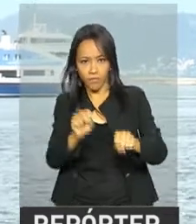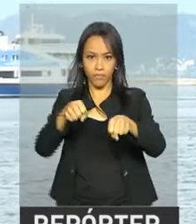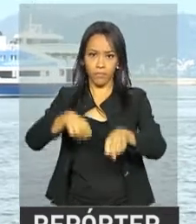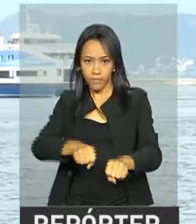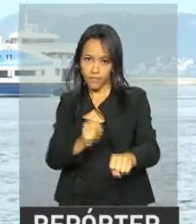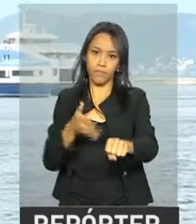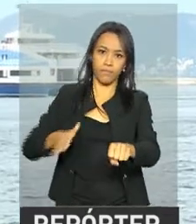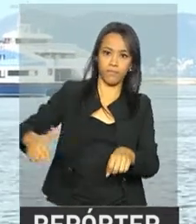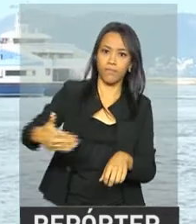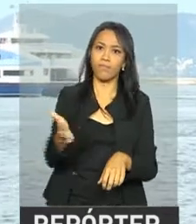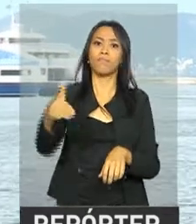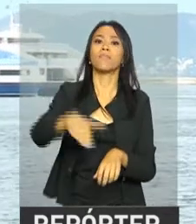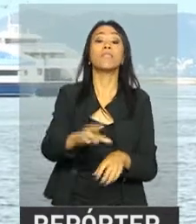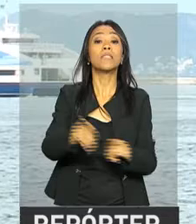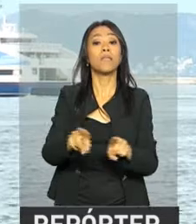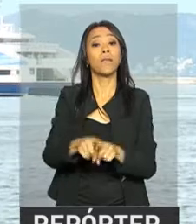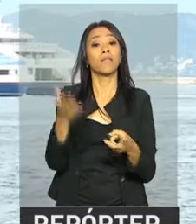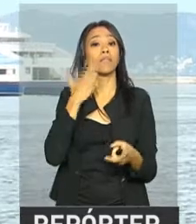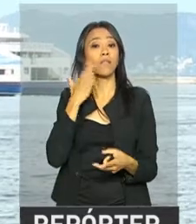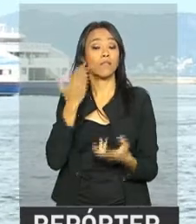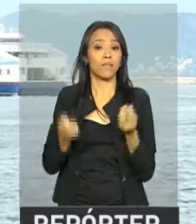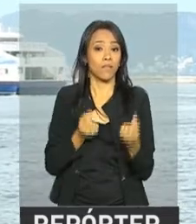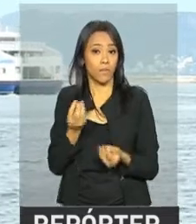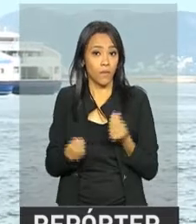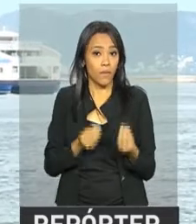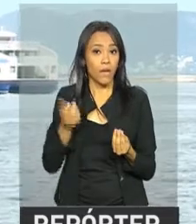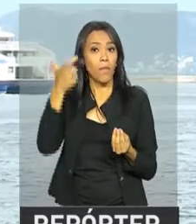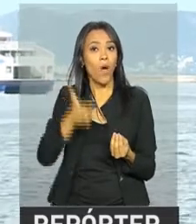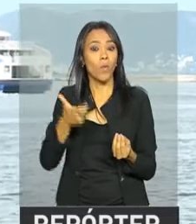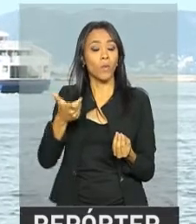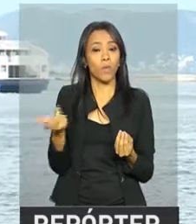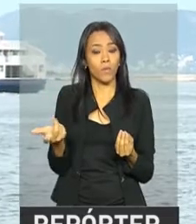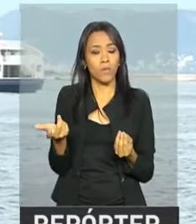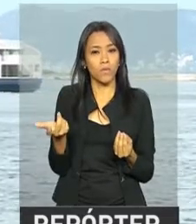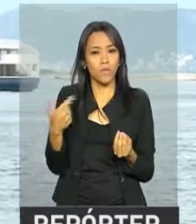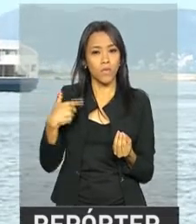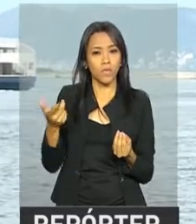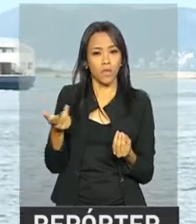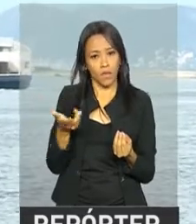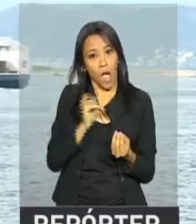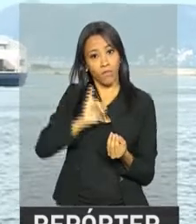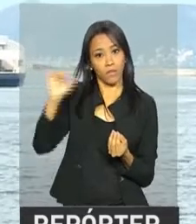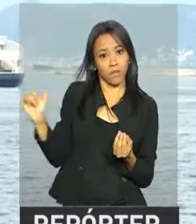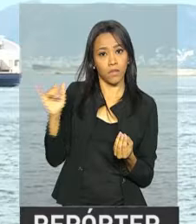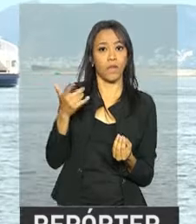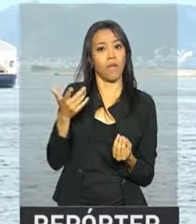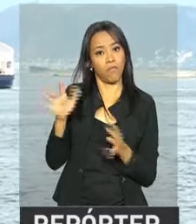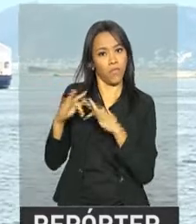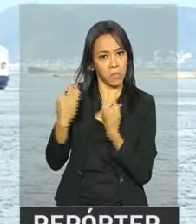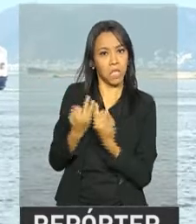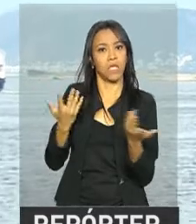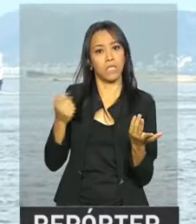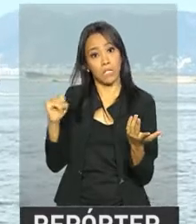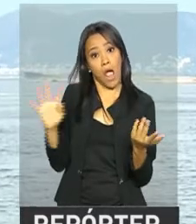trajeto que ele vai fazer, deve informar essa posição para onde ele vai junto à sua marinha, entidade ou seus parentes,